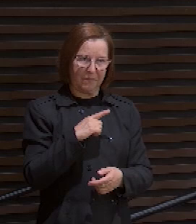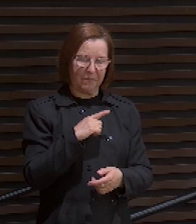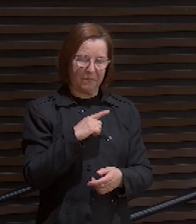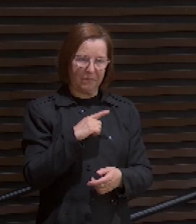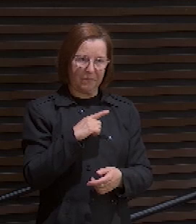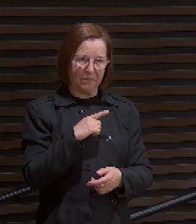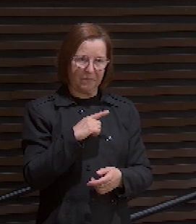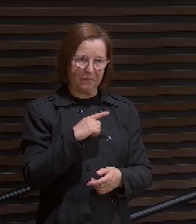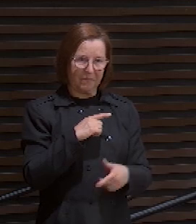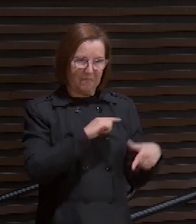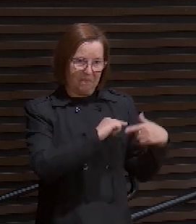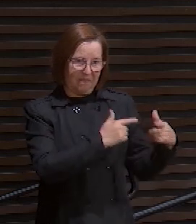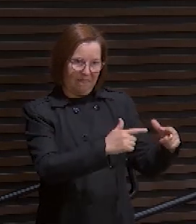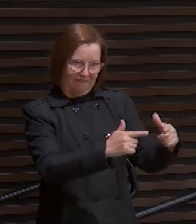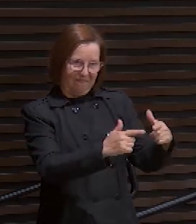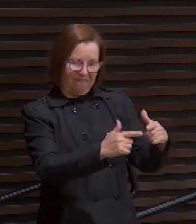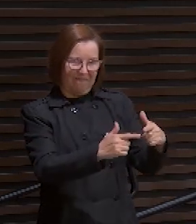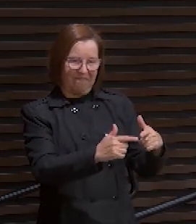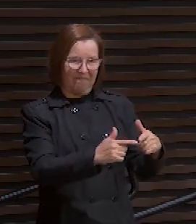as cerimônias,